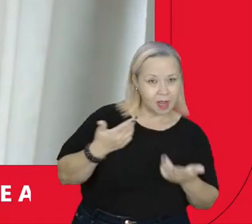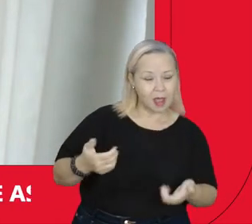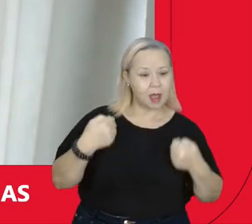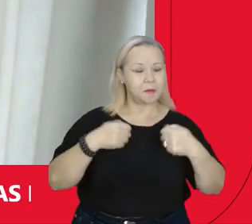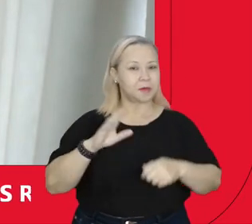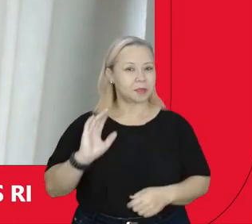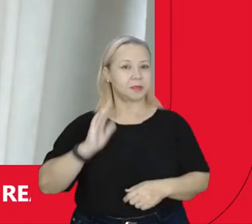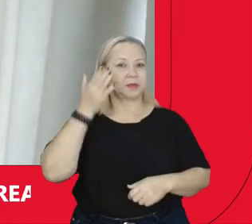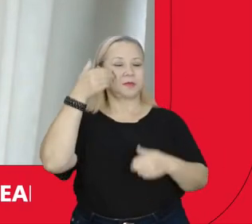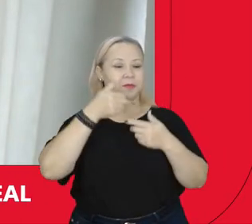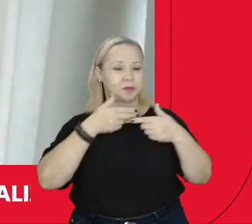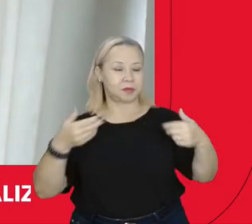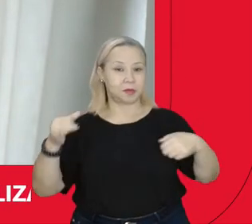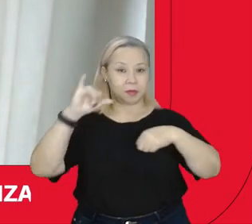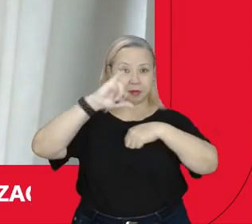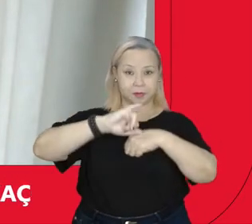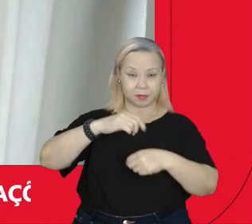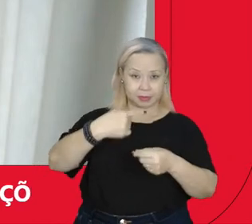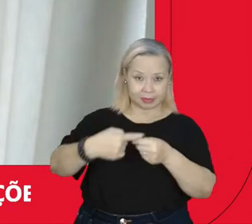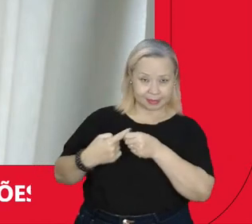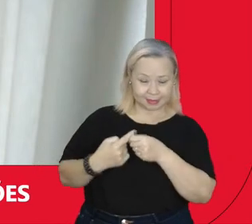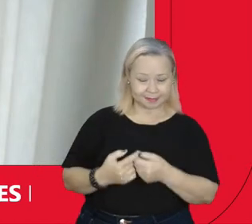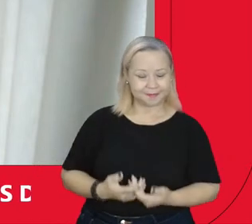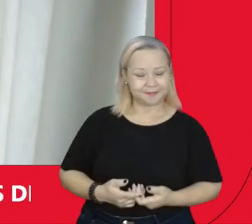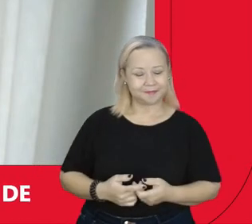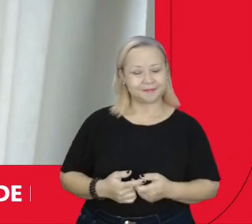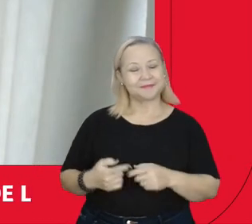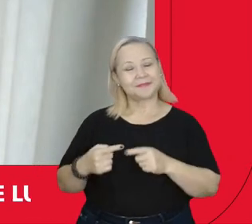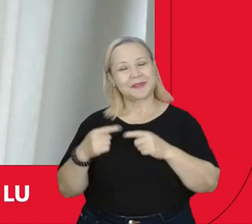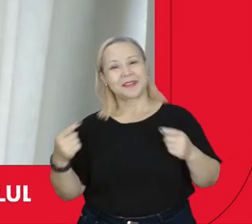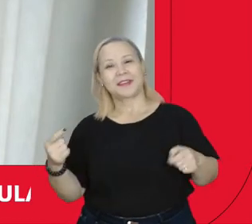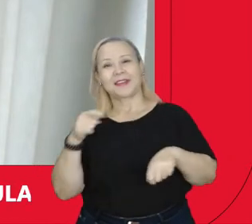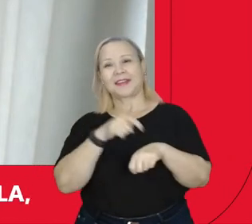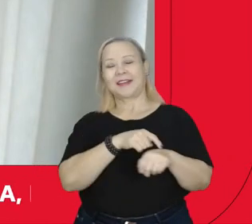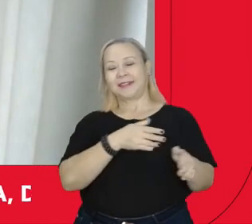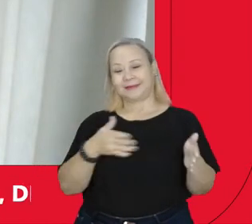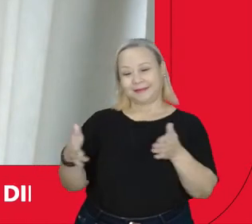resolver suas coisas no centro da cidade. Mas é um momento de